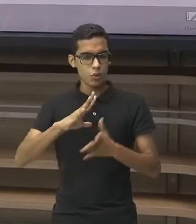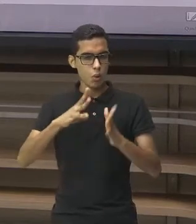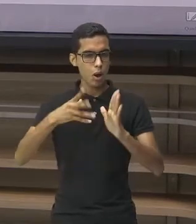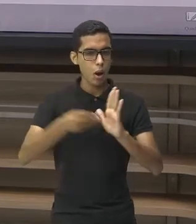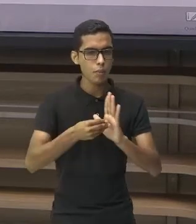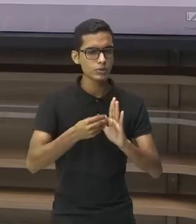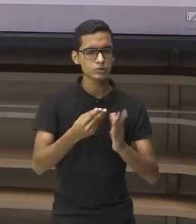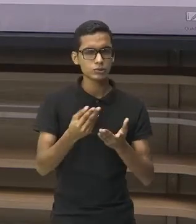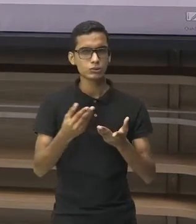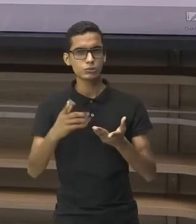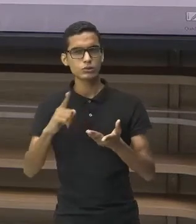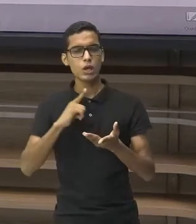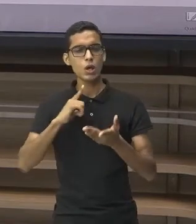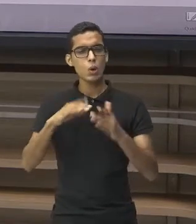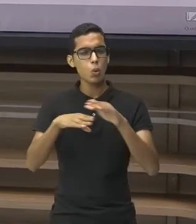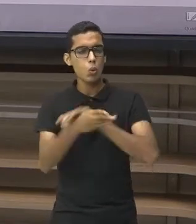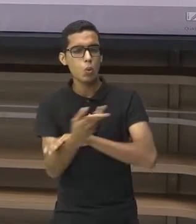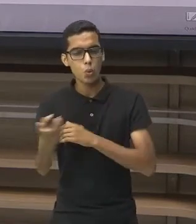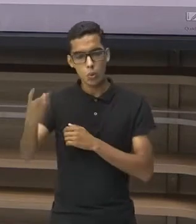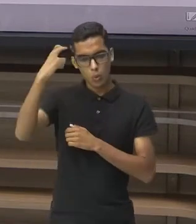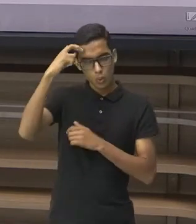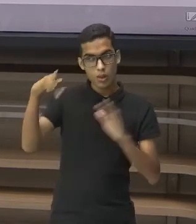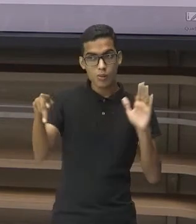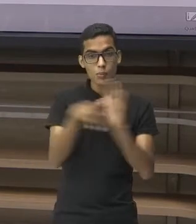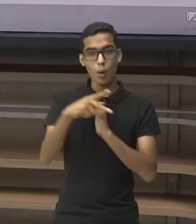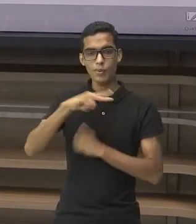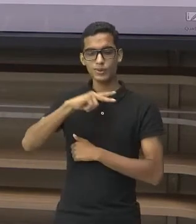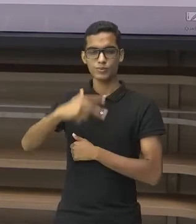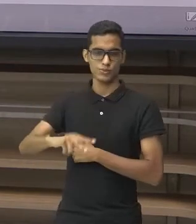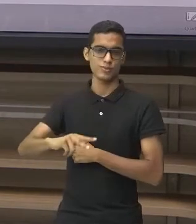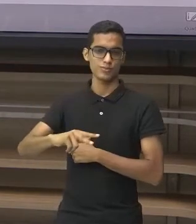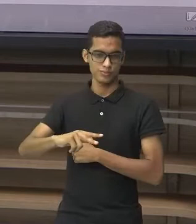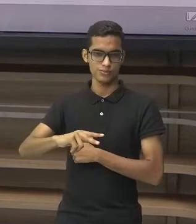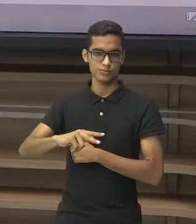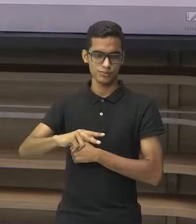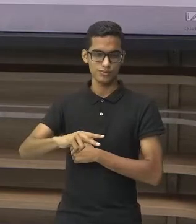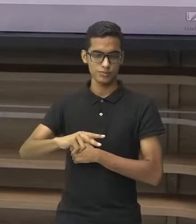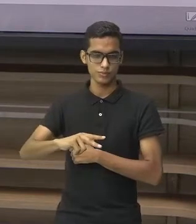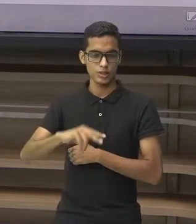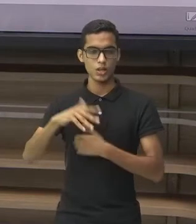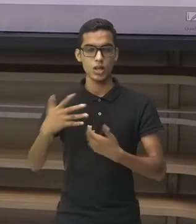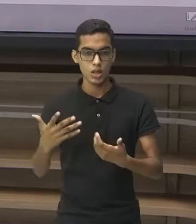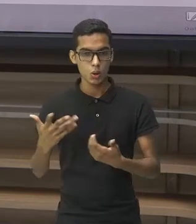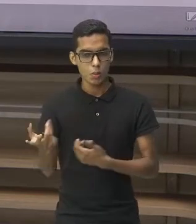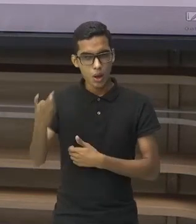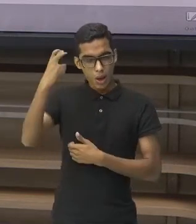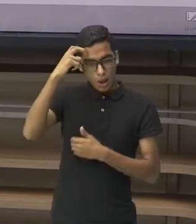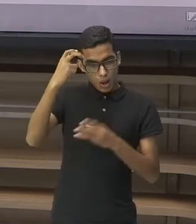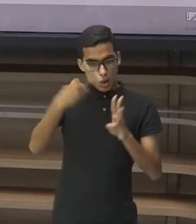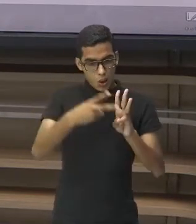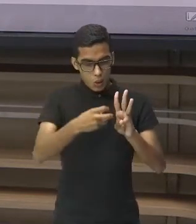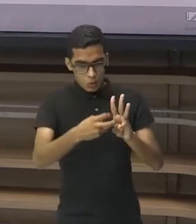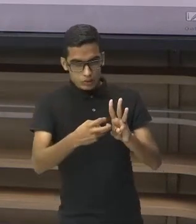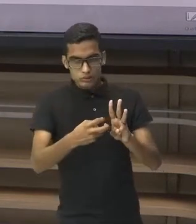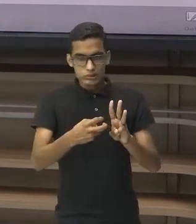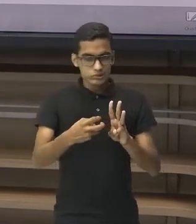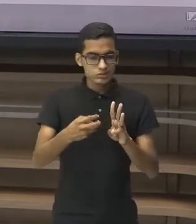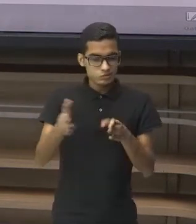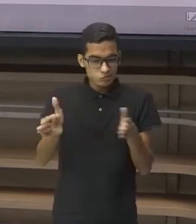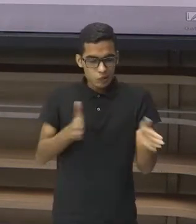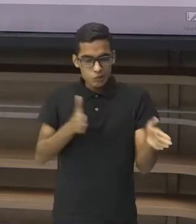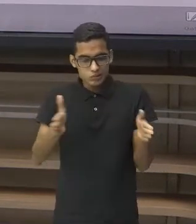antigas práticas indígenas. Isso, tanto para a cultura indígena, foi um período